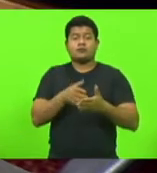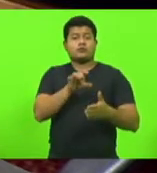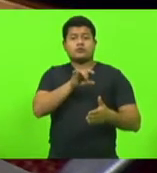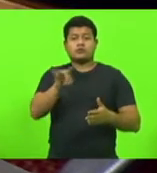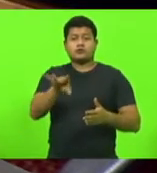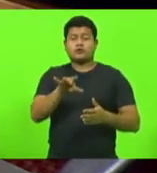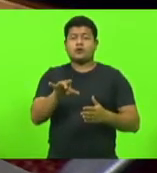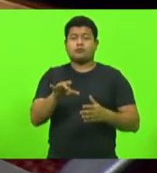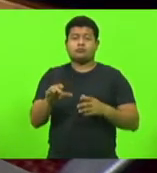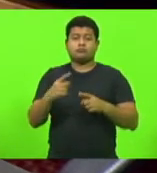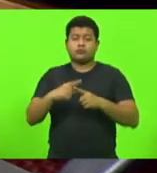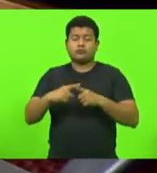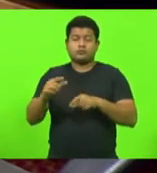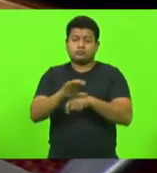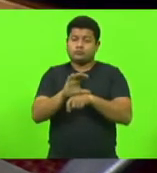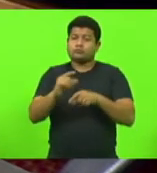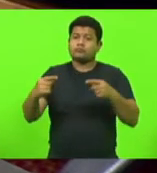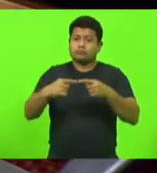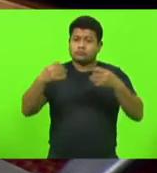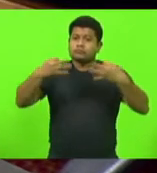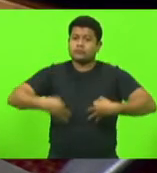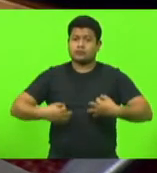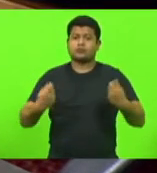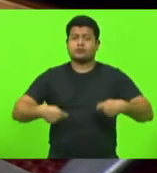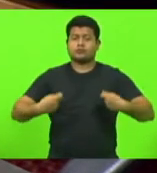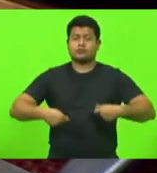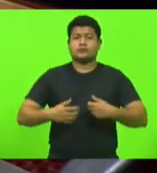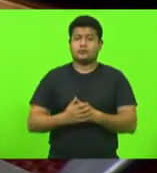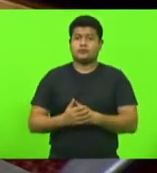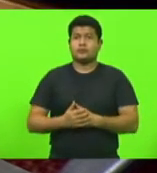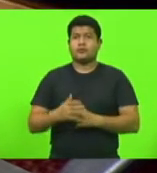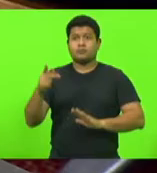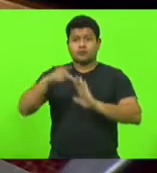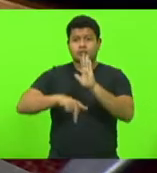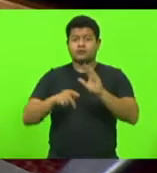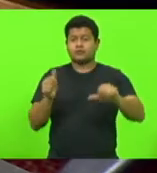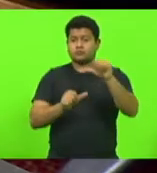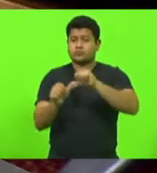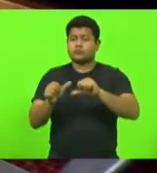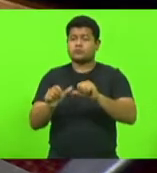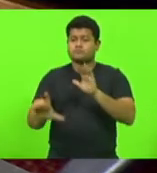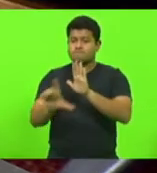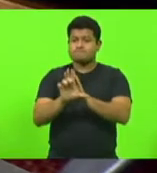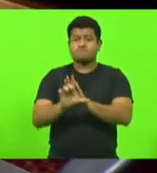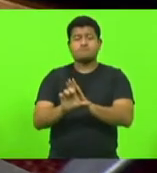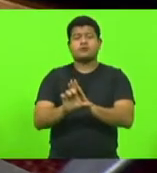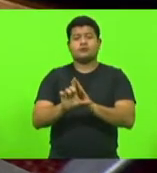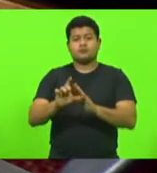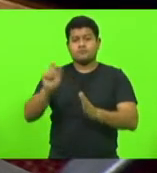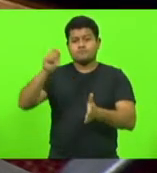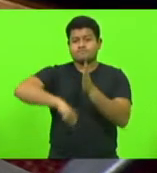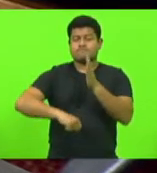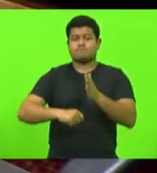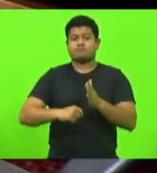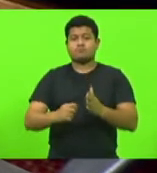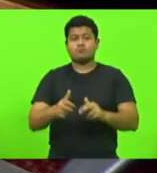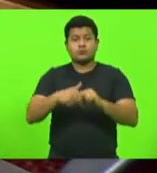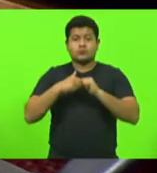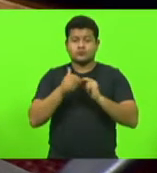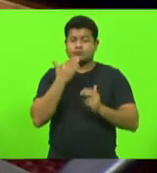de constitucionalidade para o projeto ficar adequado e virar lei e ser empregado. Portanto, peço voto 1.